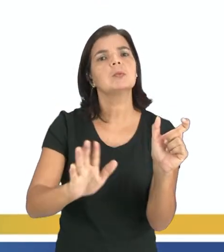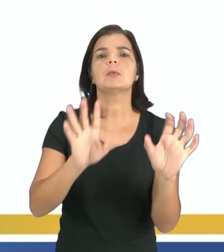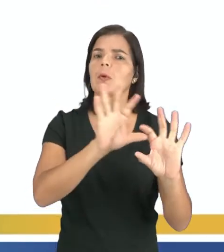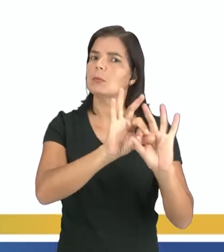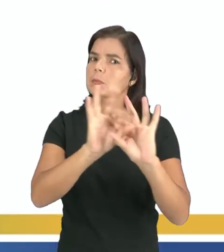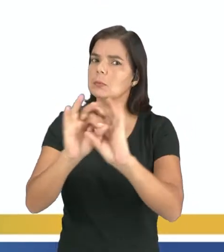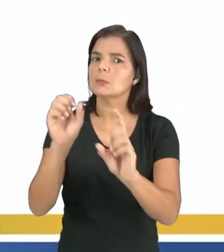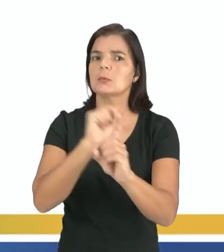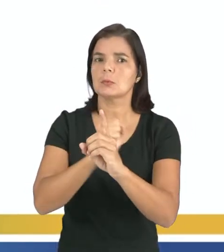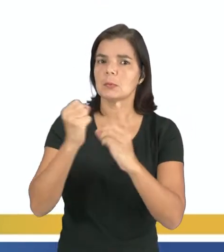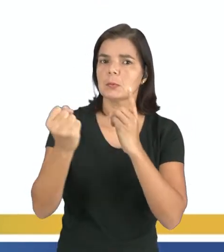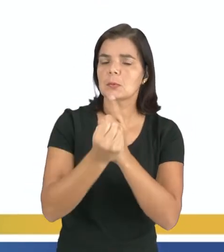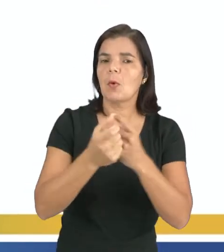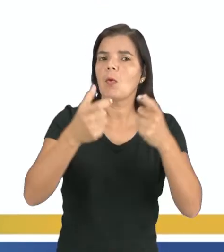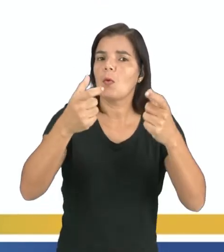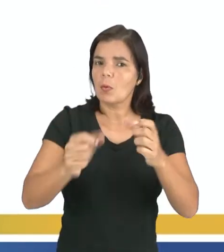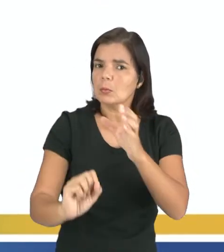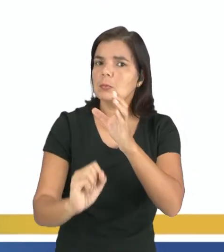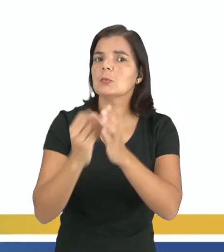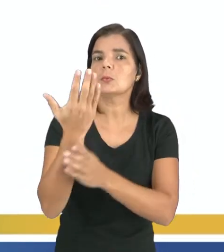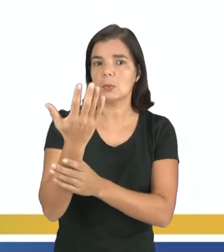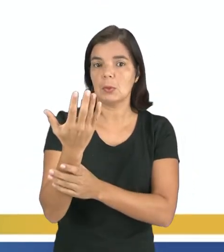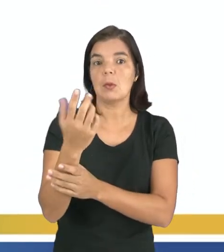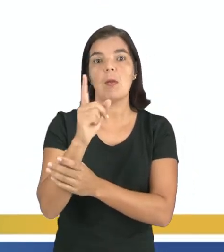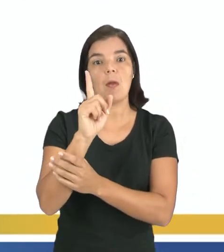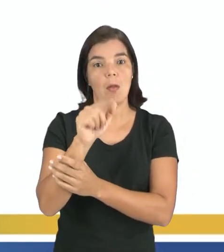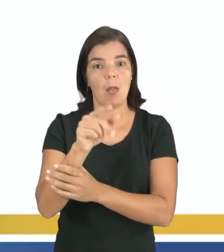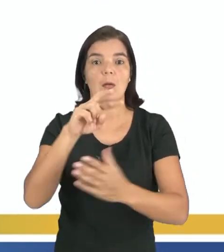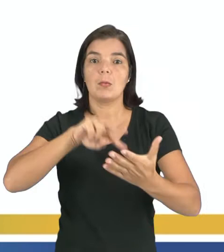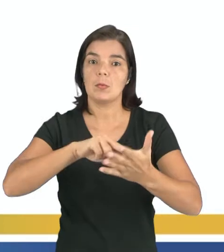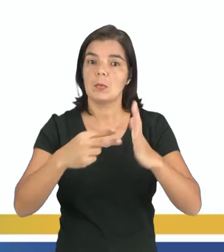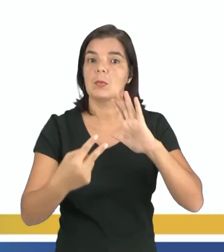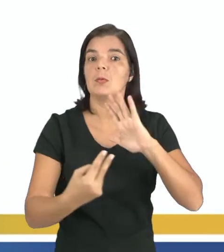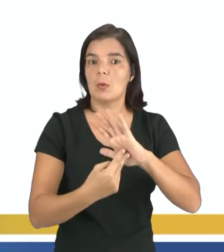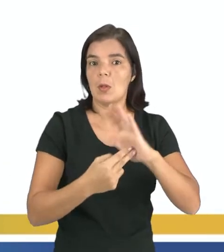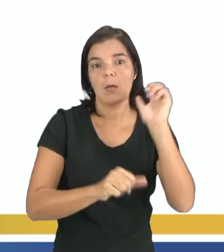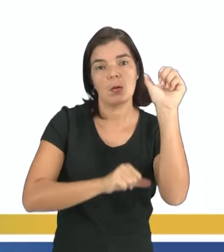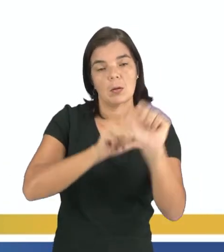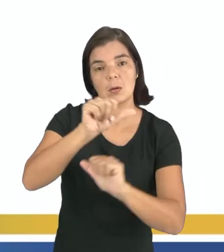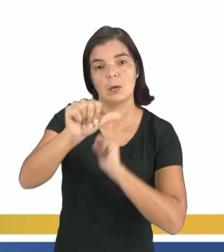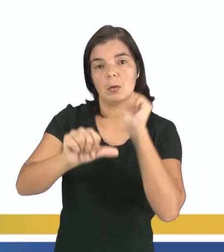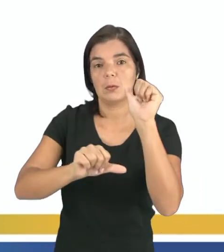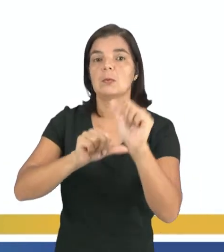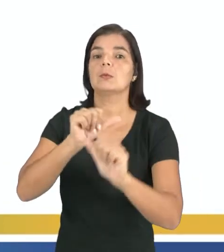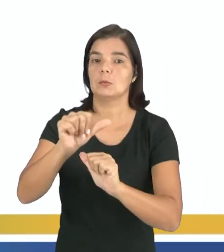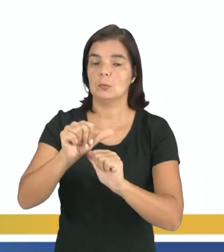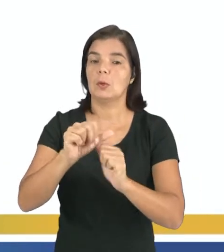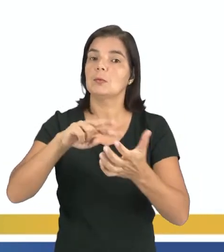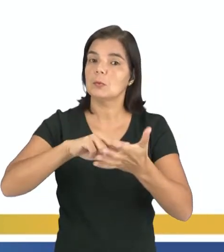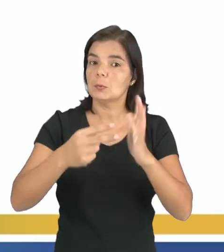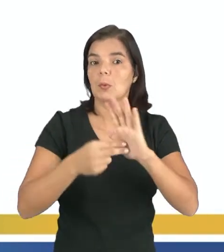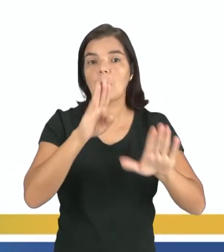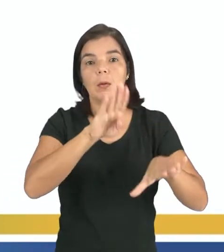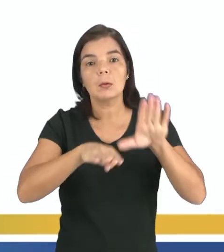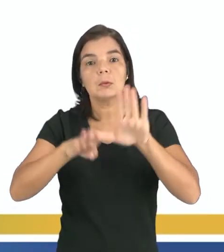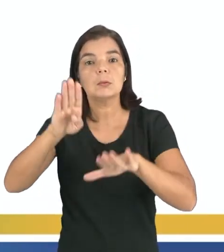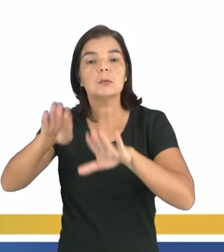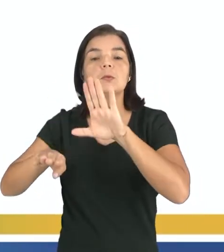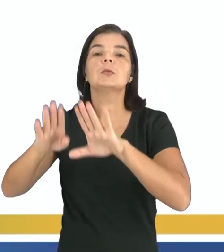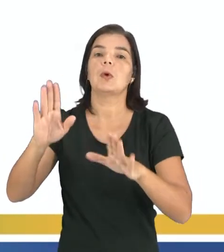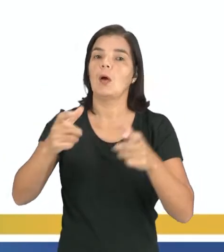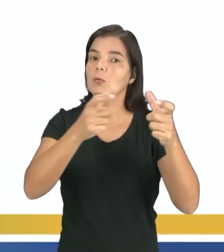contexto social, ela tem um lugar onde ela acontece, e ela vai ter um significado, ela vai mudar, né, de significados dependendo